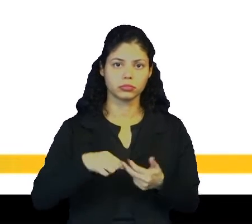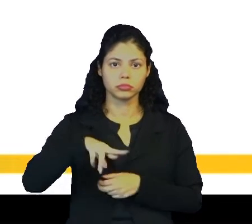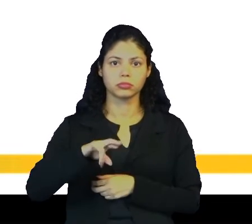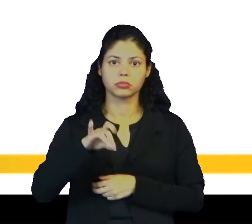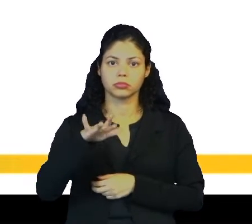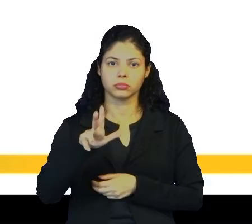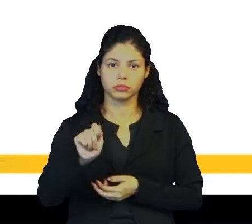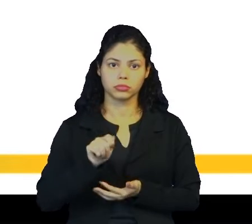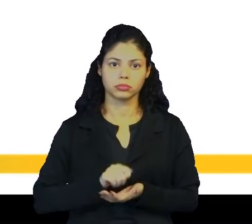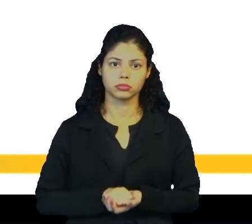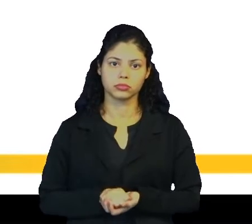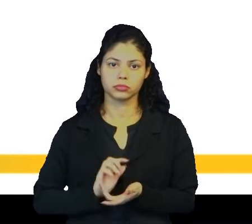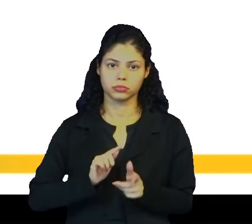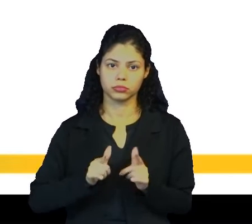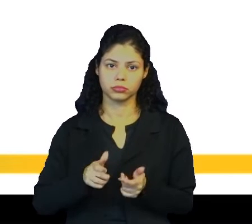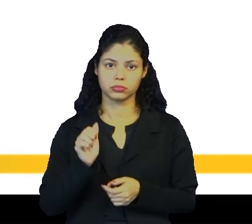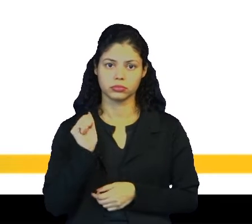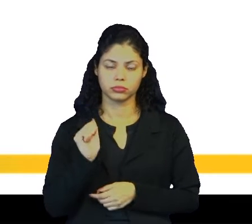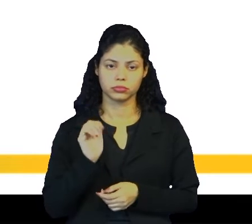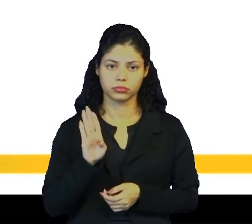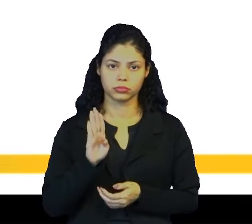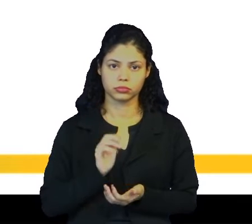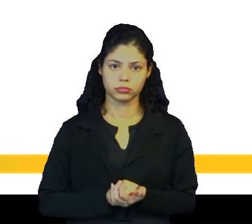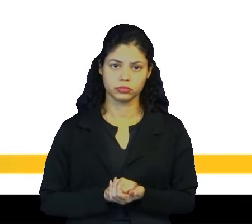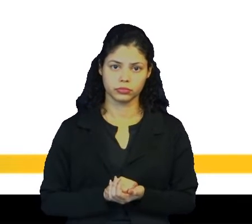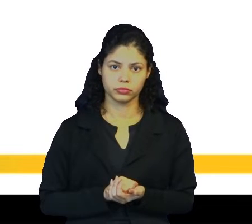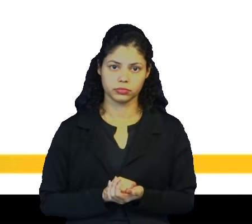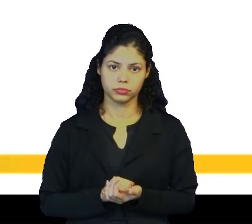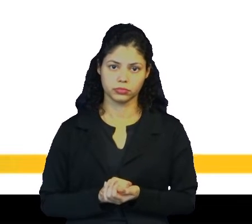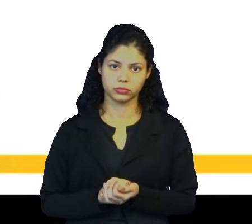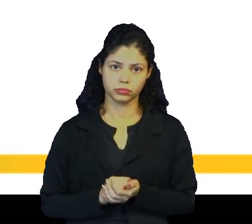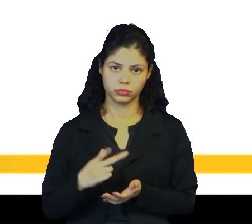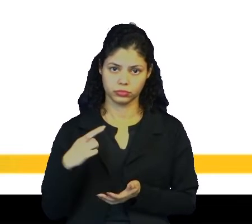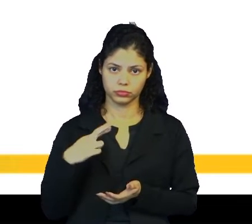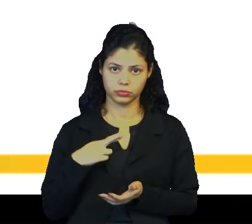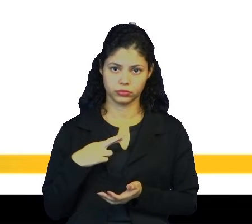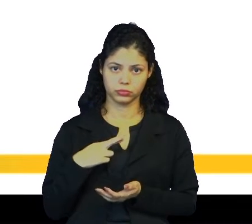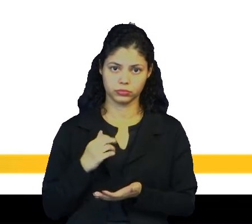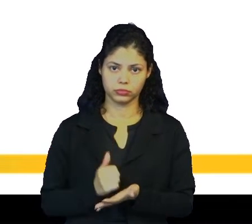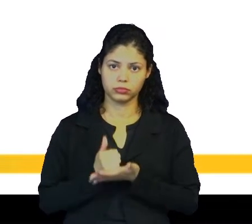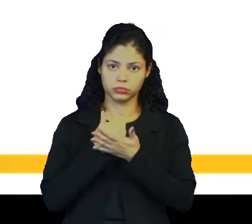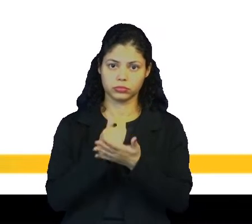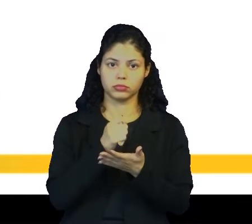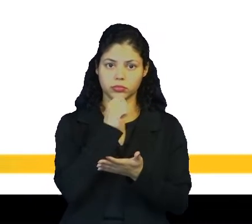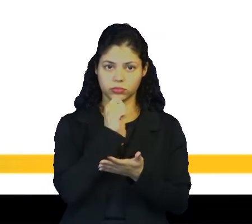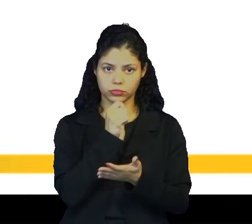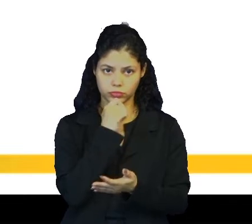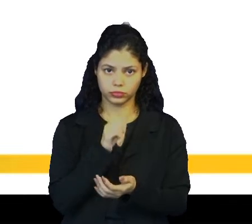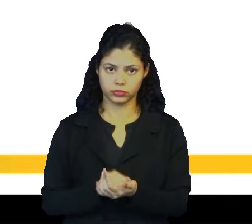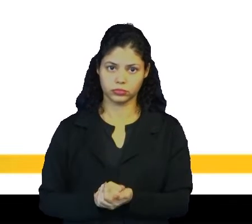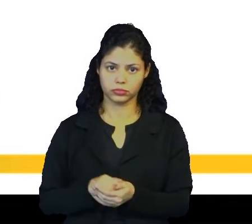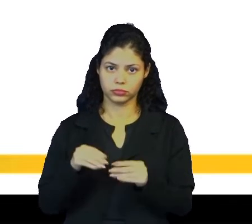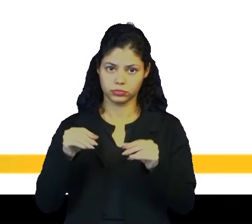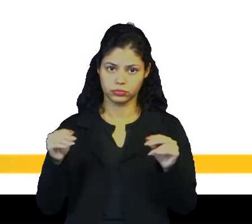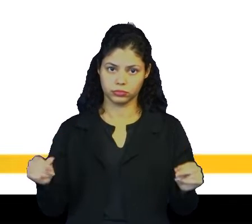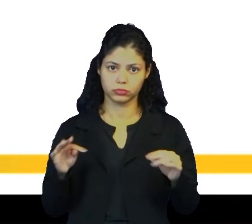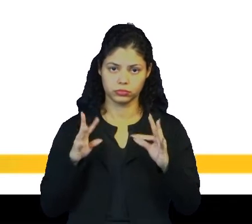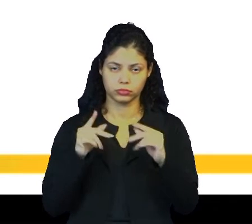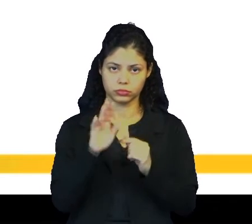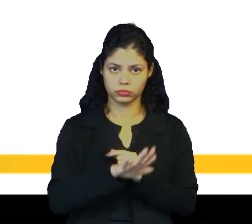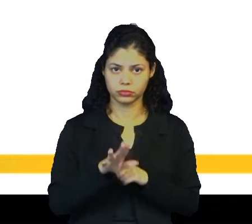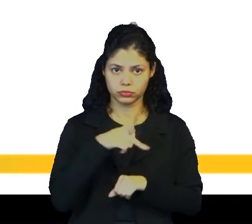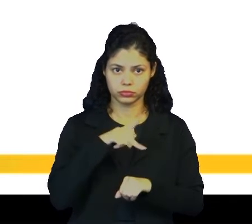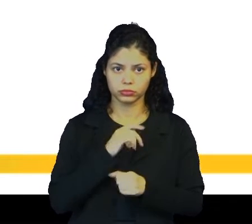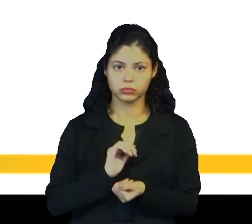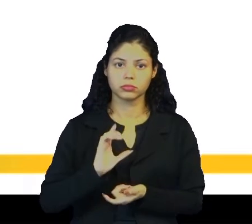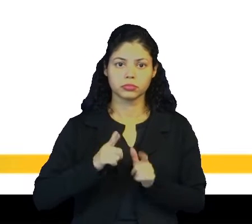monarca. Letra B. A abolição da propriedade privada e a adoção de um sistema de terras comunais em todo o